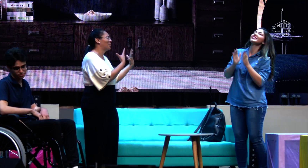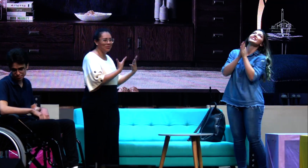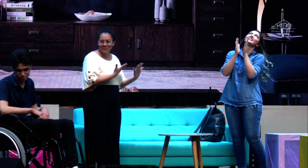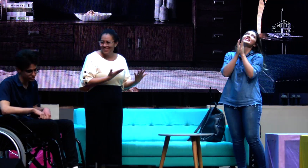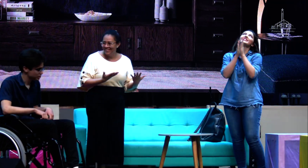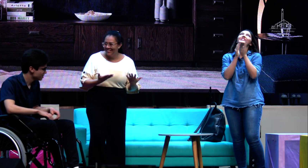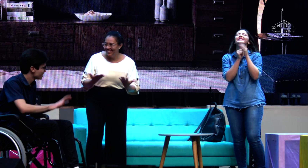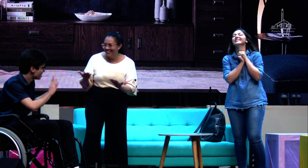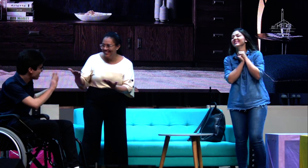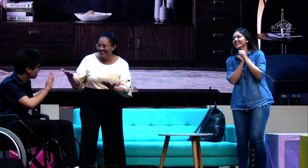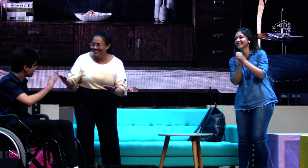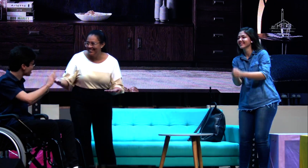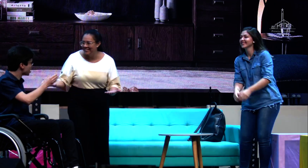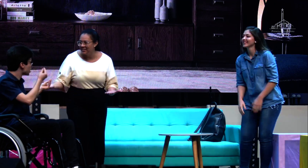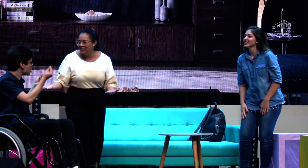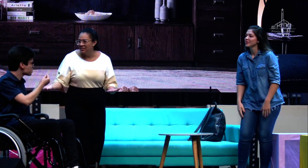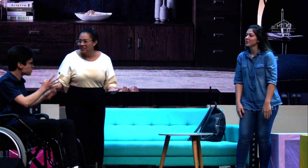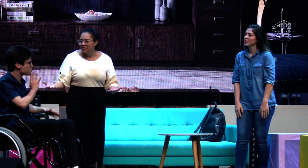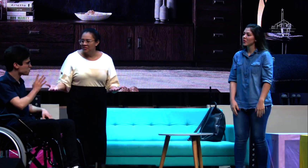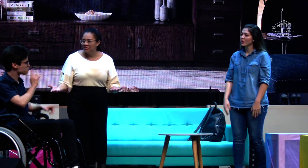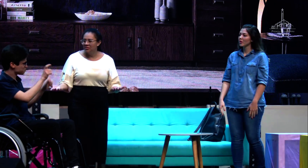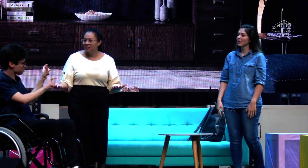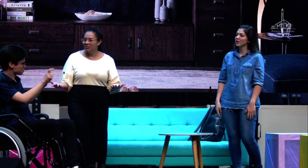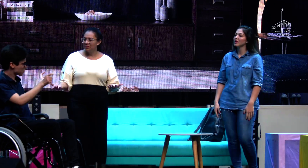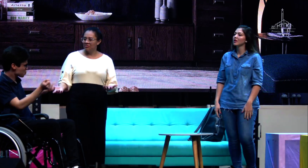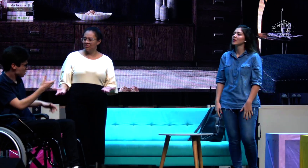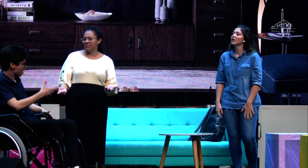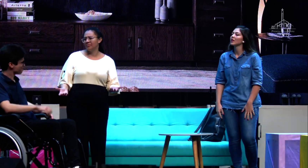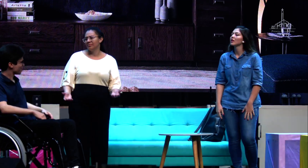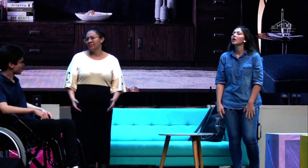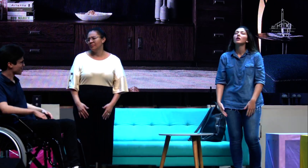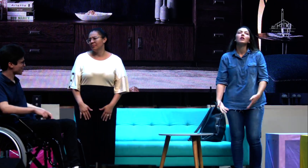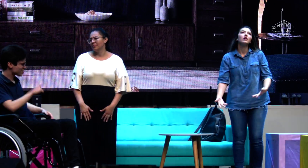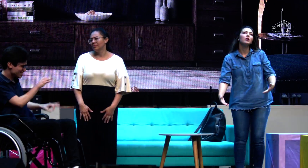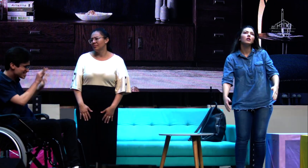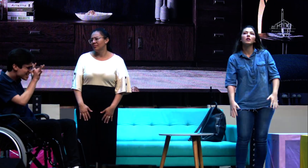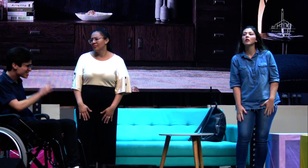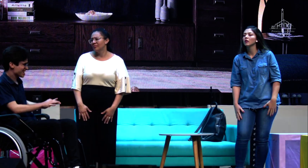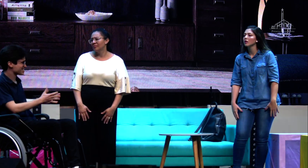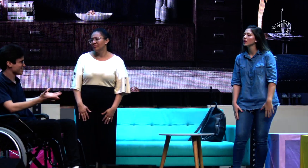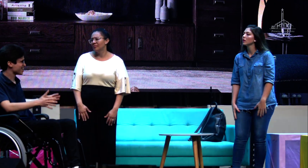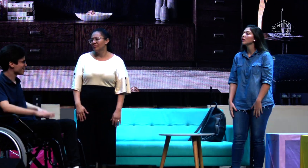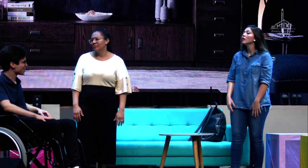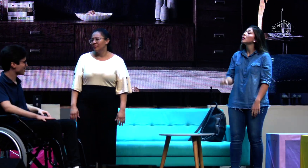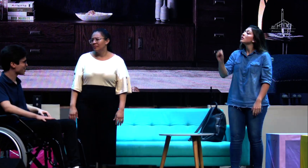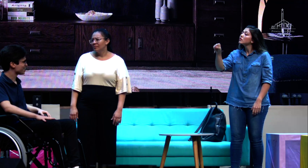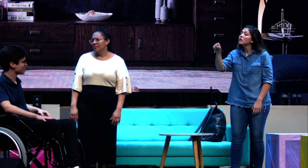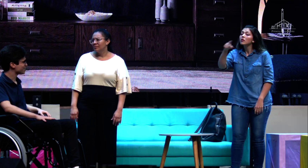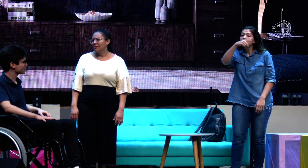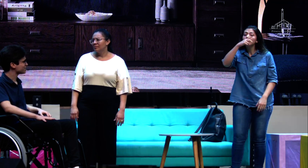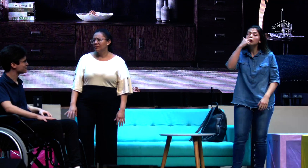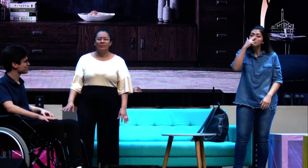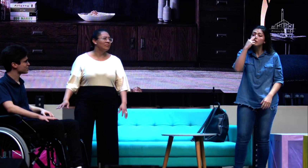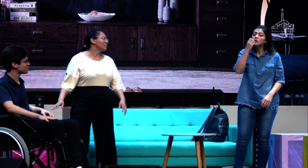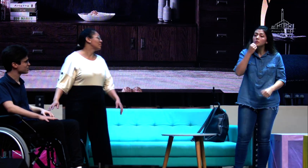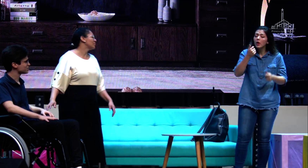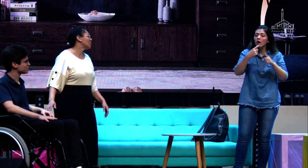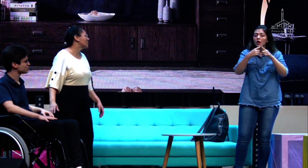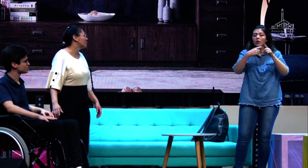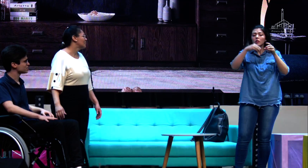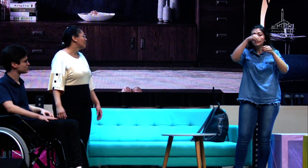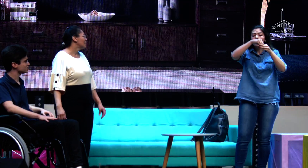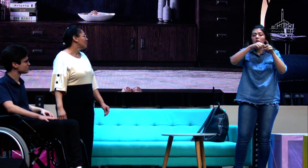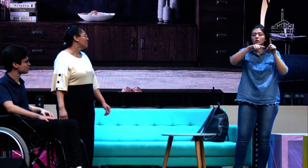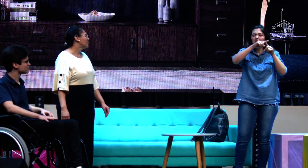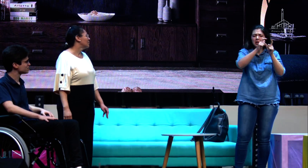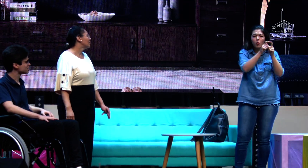grupo do WhatsApp. Mas já tá conhecendo essas pessoas novas aí? Você tem certeza? Ai, sim, Richard.